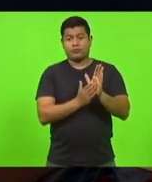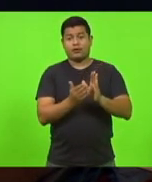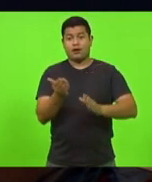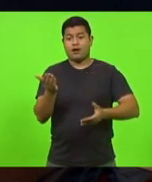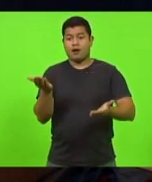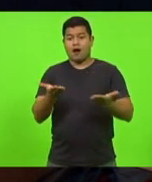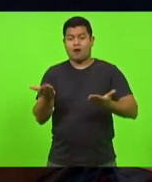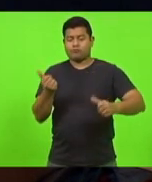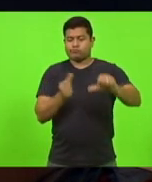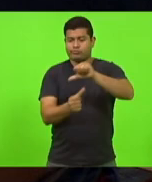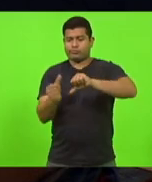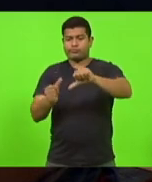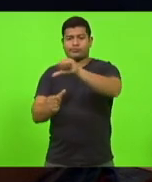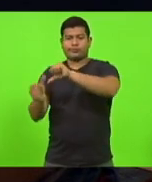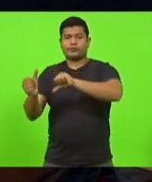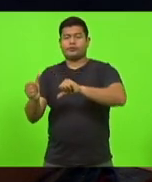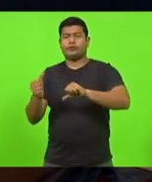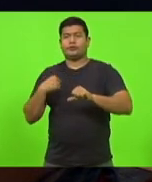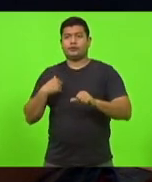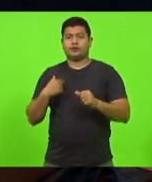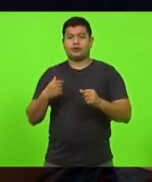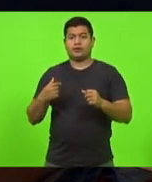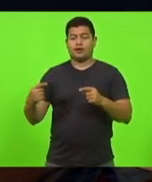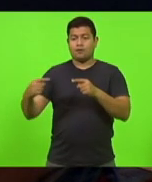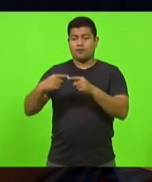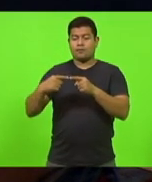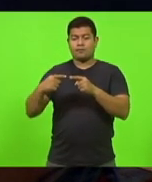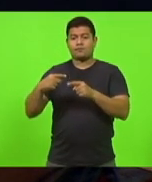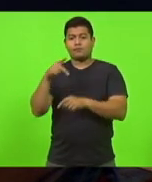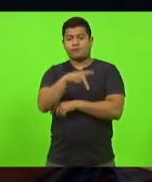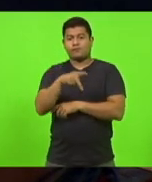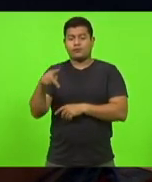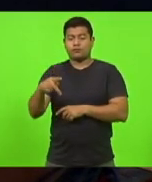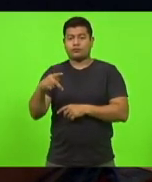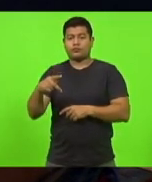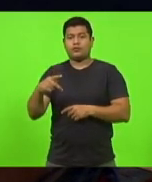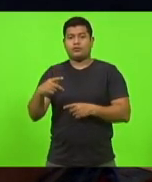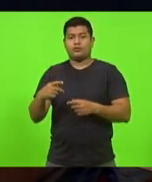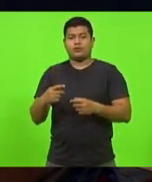Dirce, de nível, professores de nível 1 a 4,